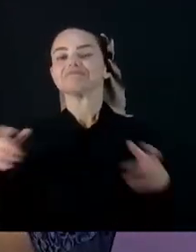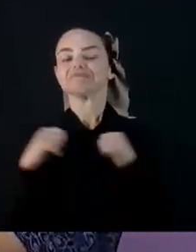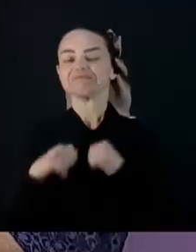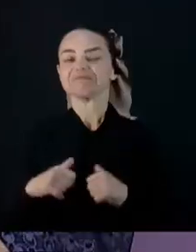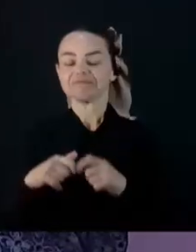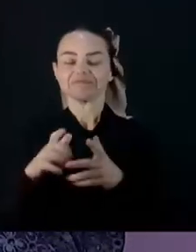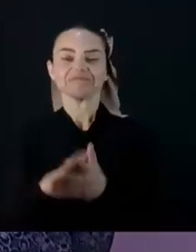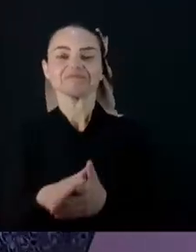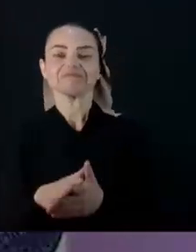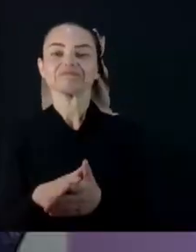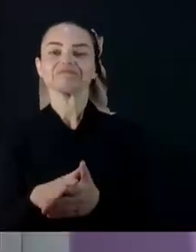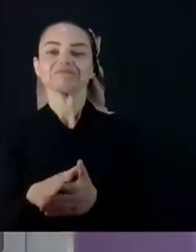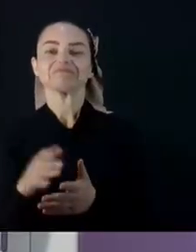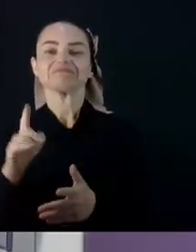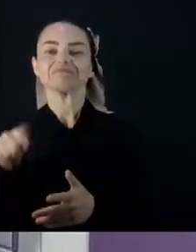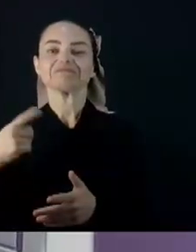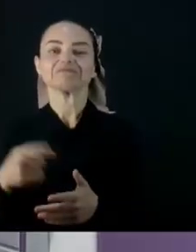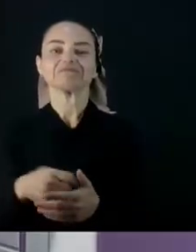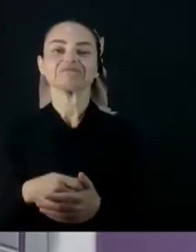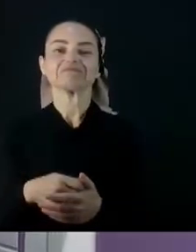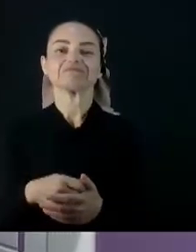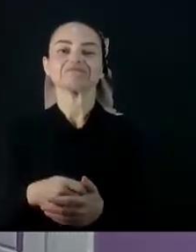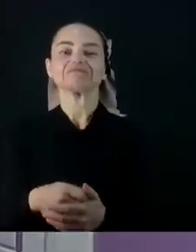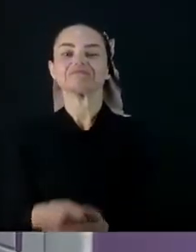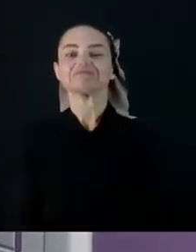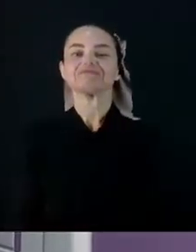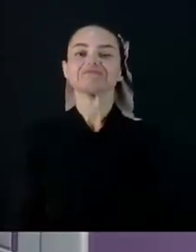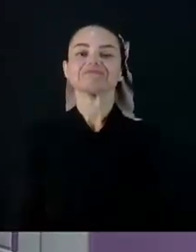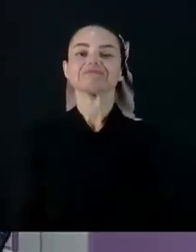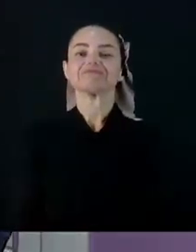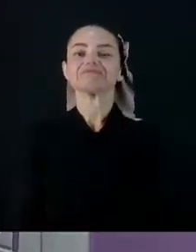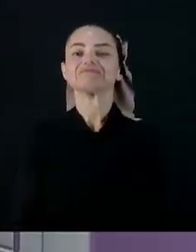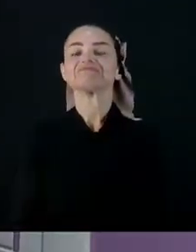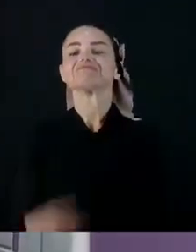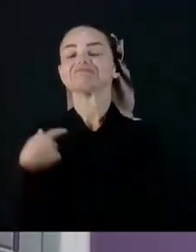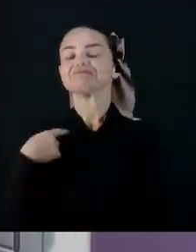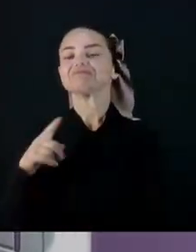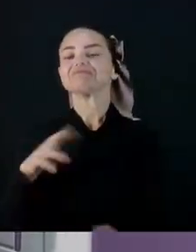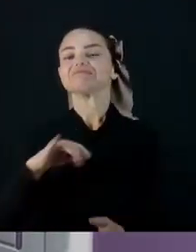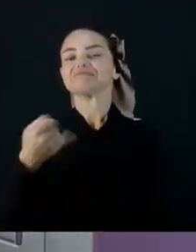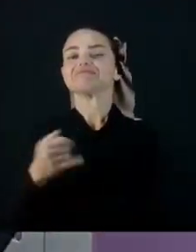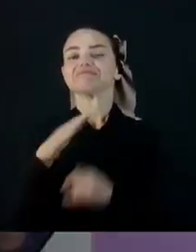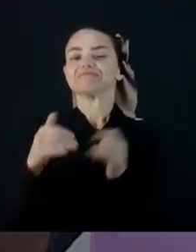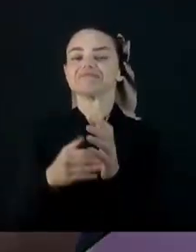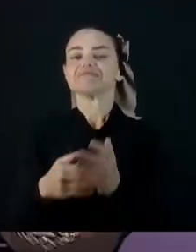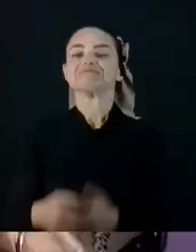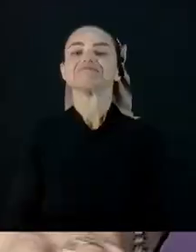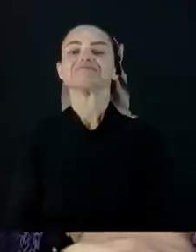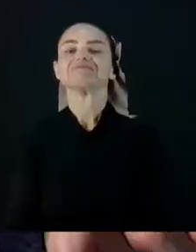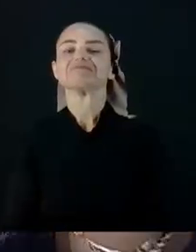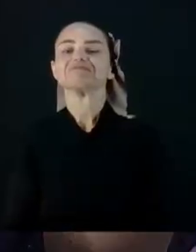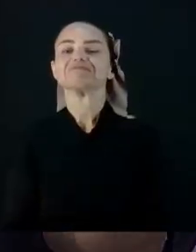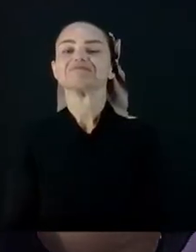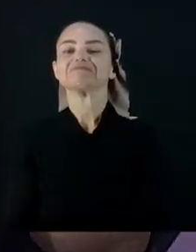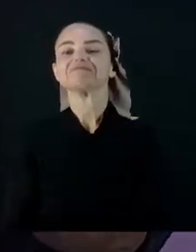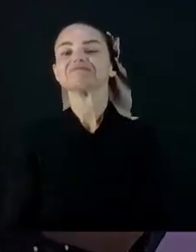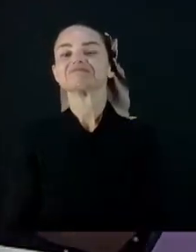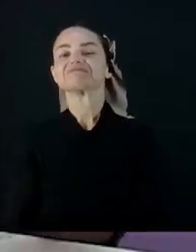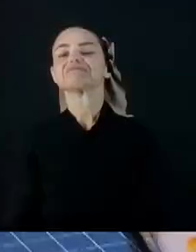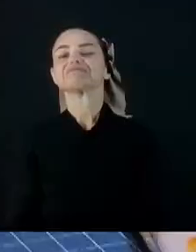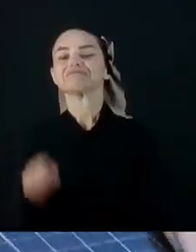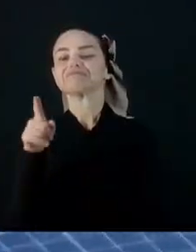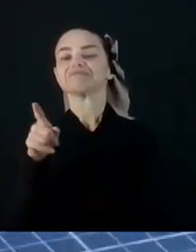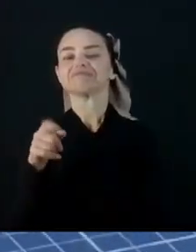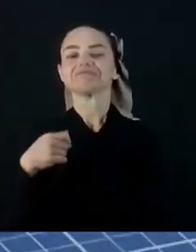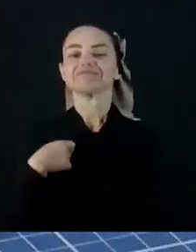sobrar, vou fazer um outro saquinho mais perfeito. bonitinho ainda. É o que a gente comentou, dá pra aproveitar tudo. Dá pra aproveitar tudo. E vai ser esse saquinho aqui, ó. Uhum. Esse aqui